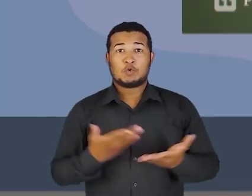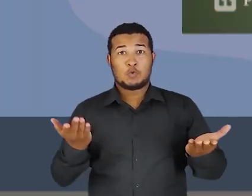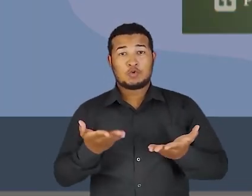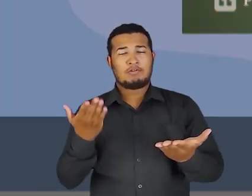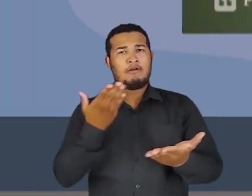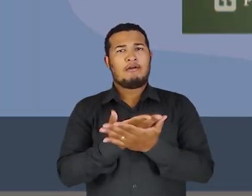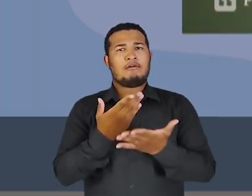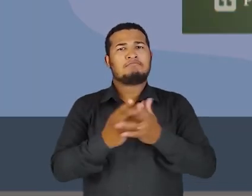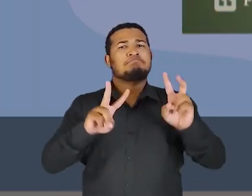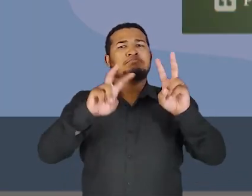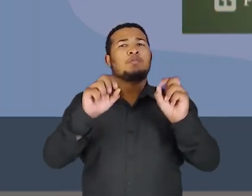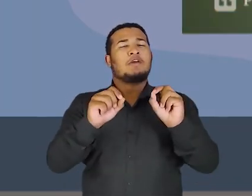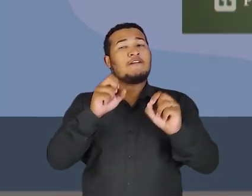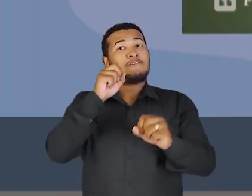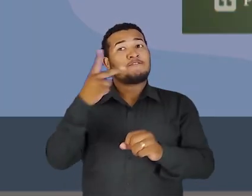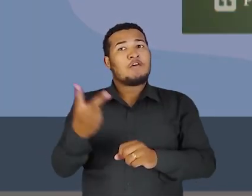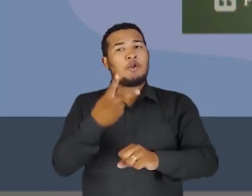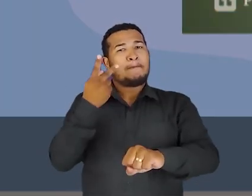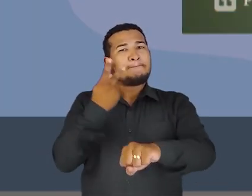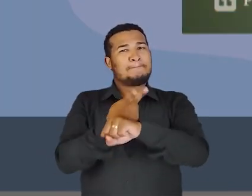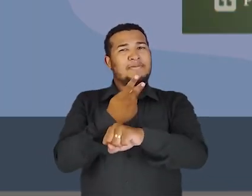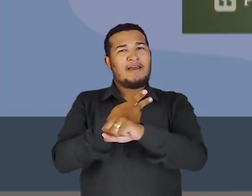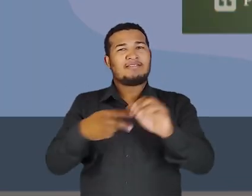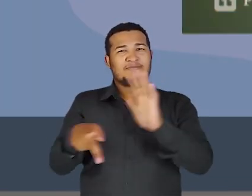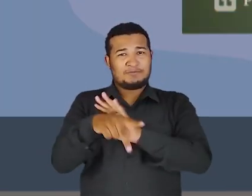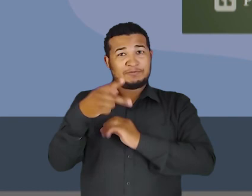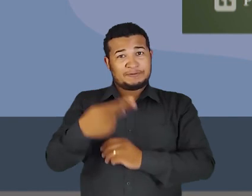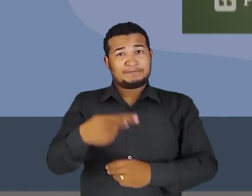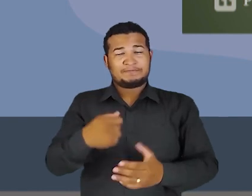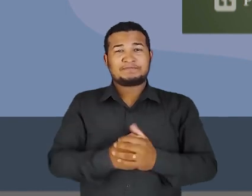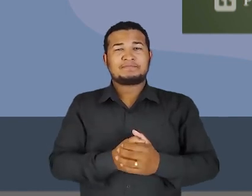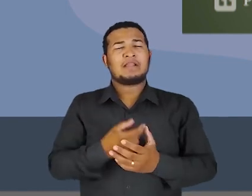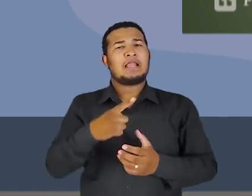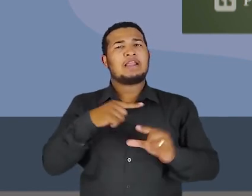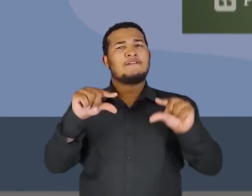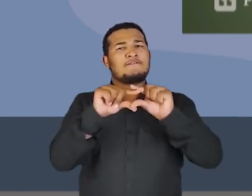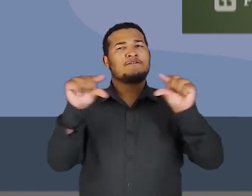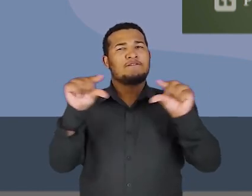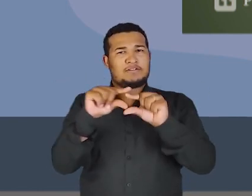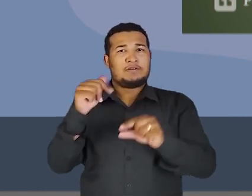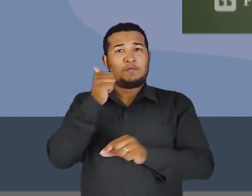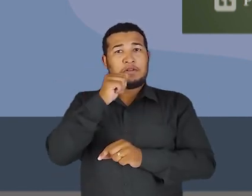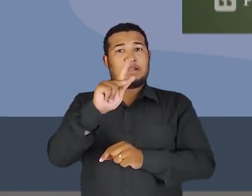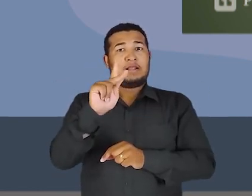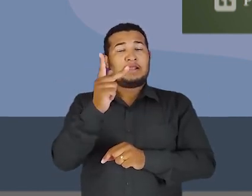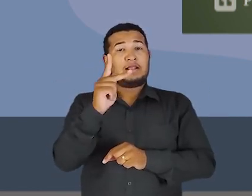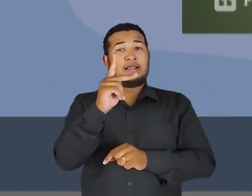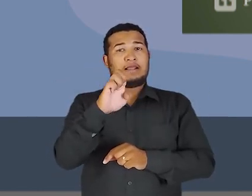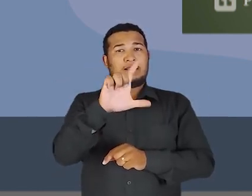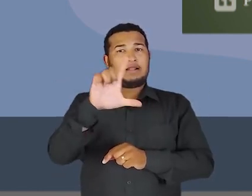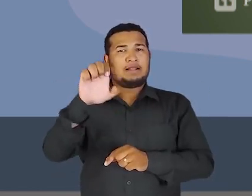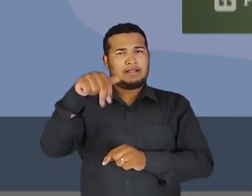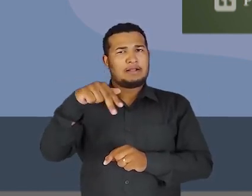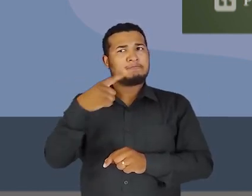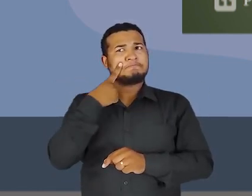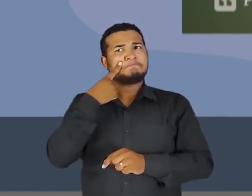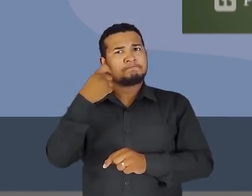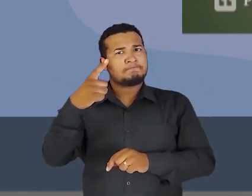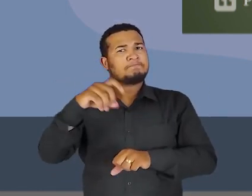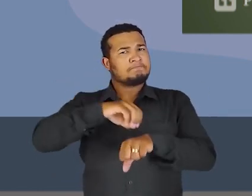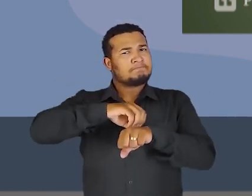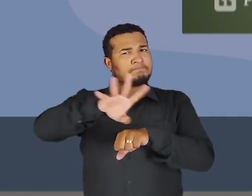foi valorizando a prata da casa, e agora nós vamos ver uma frase de Ellen Hanna que eu achei muito interessante poder compartilhar com